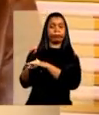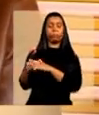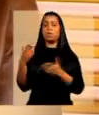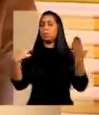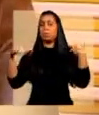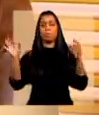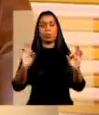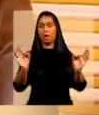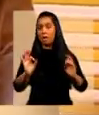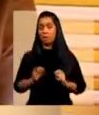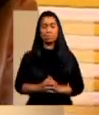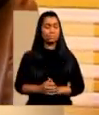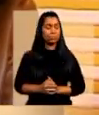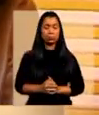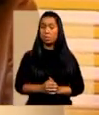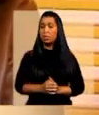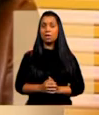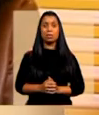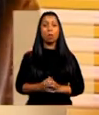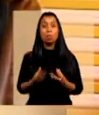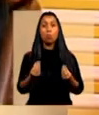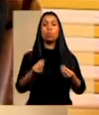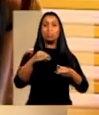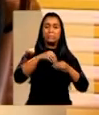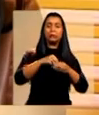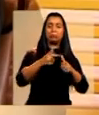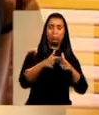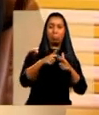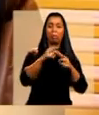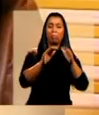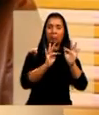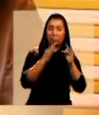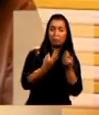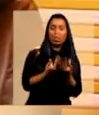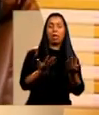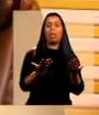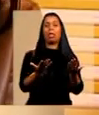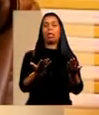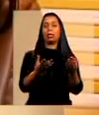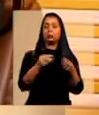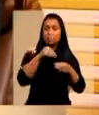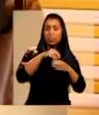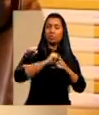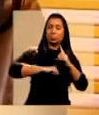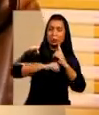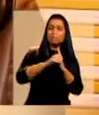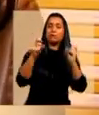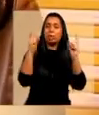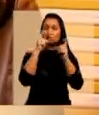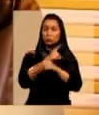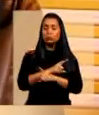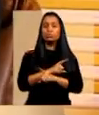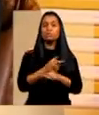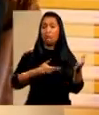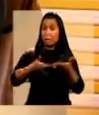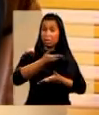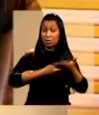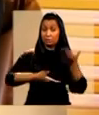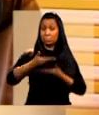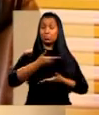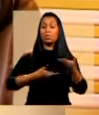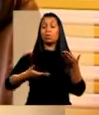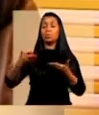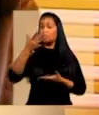não sai, ele tem muitos conflitos familiares, tem muitos conflitos na sociedade, né? As